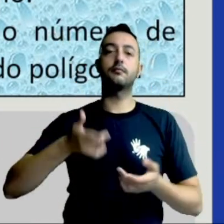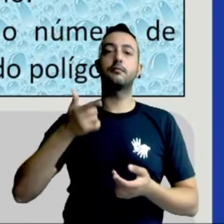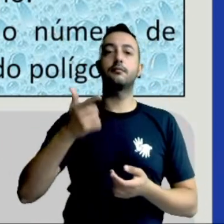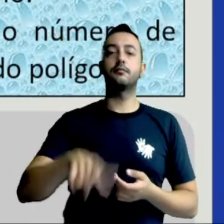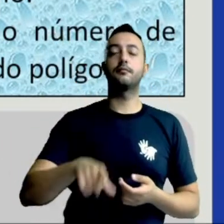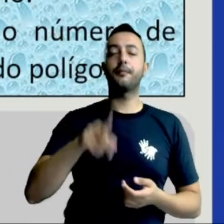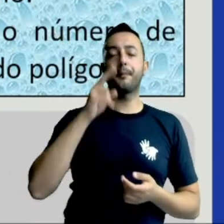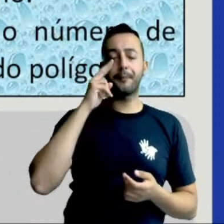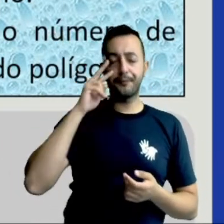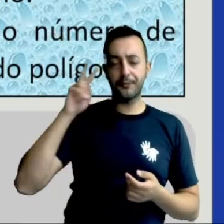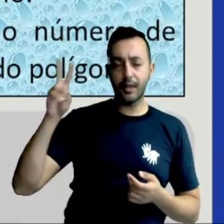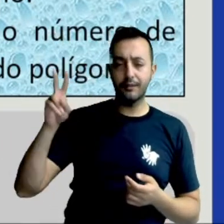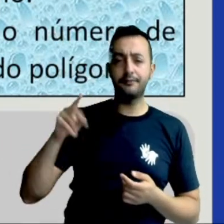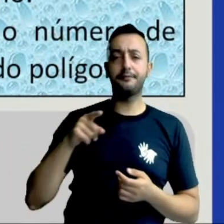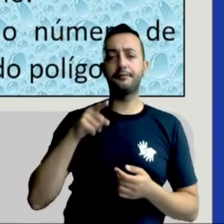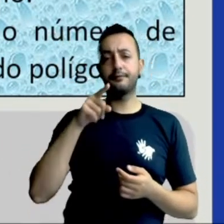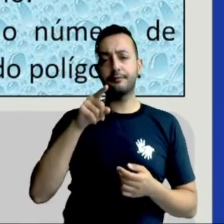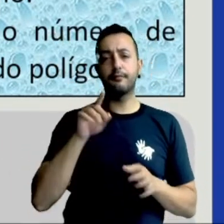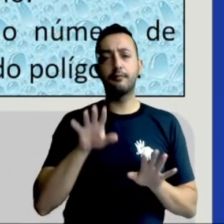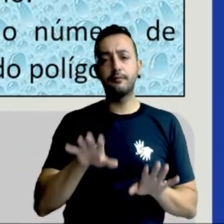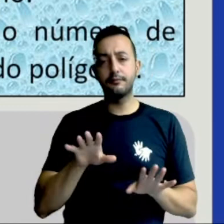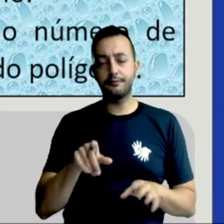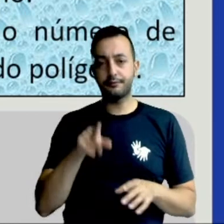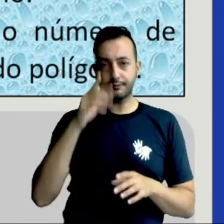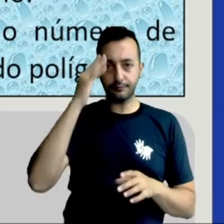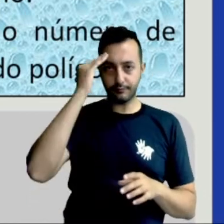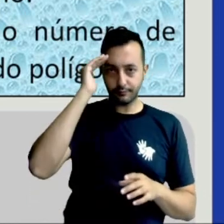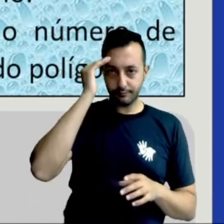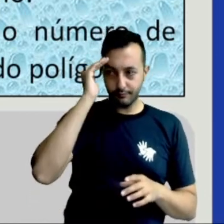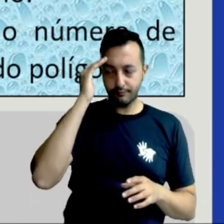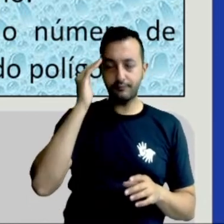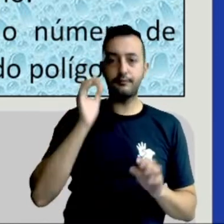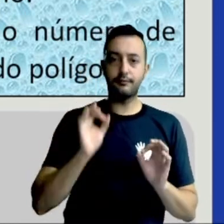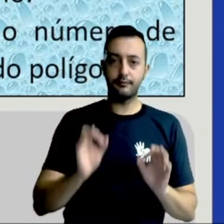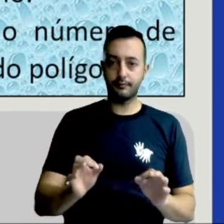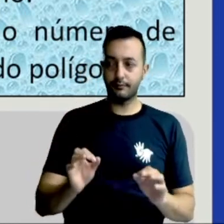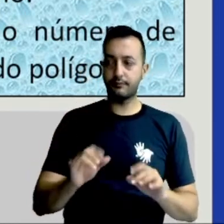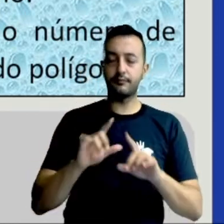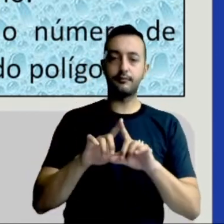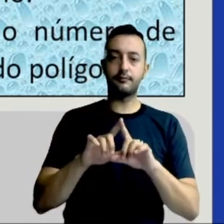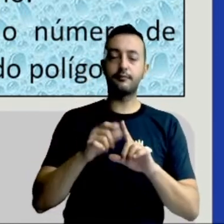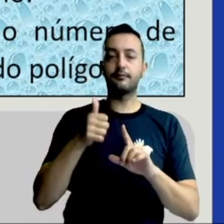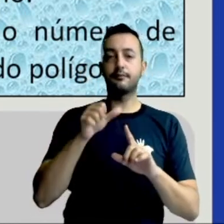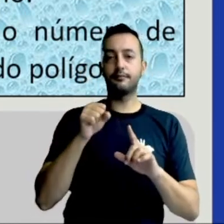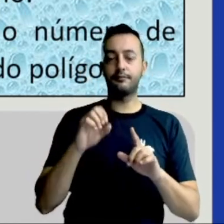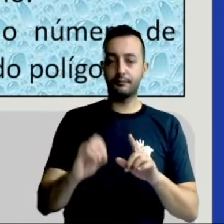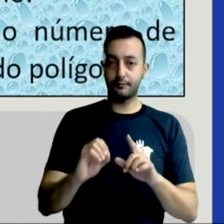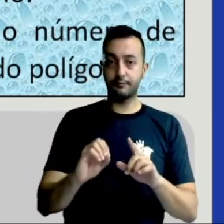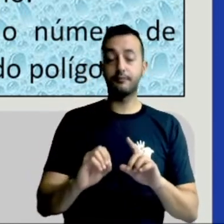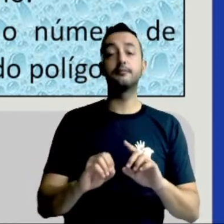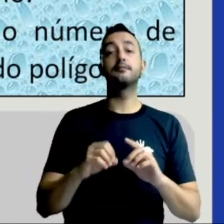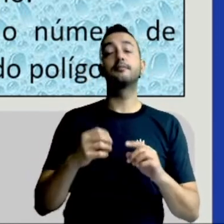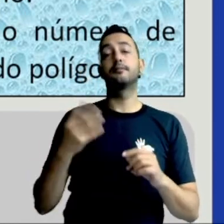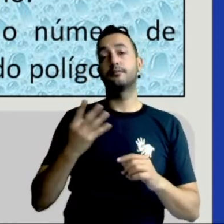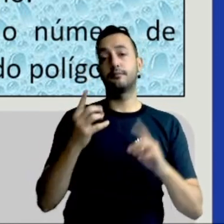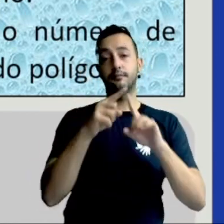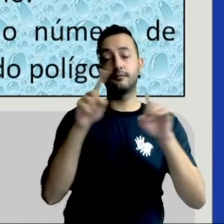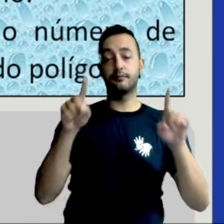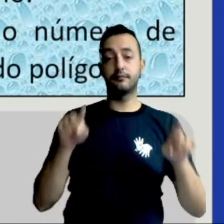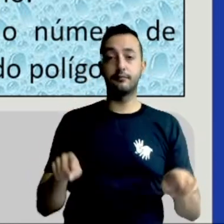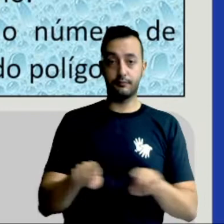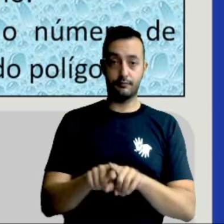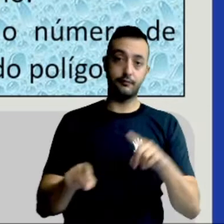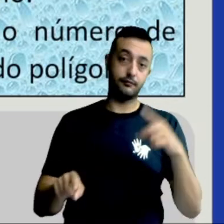dá uma olhadinha para ela, vai aqui lentamente para você entender, tá? O triângulo 180 graus, quadrilátero, não é dividido em